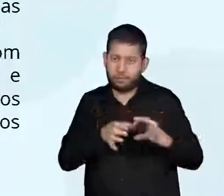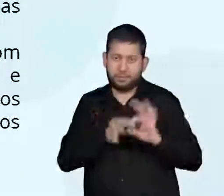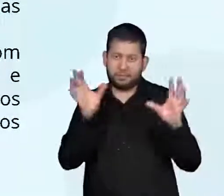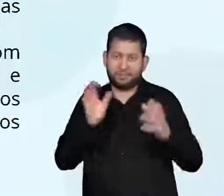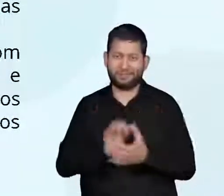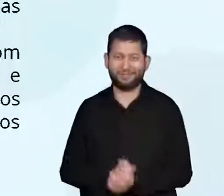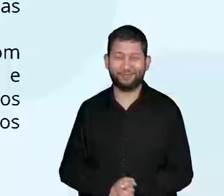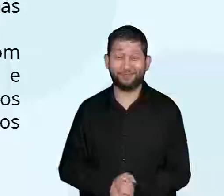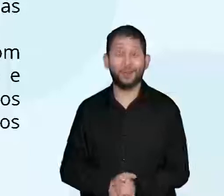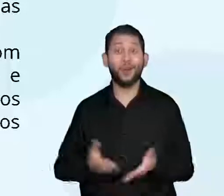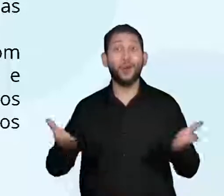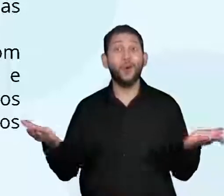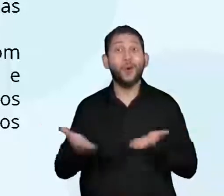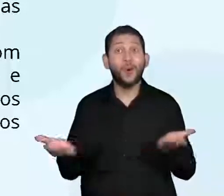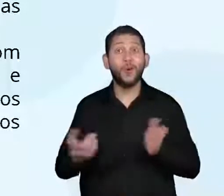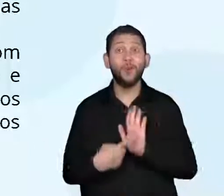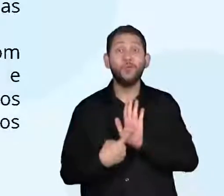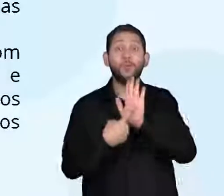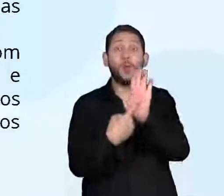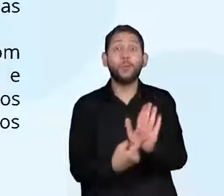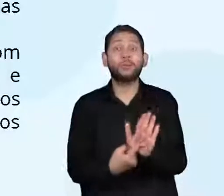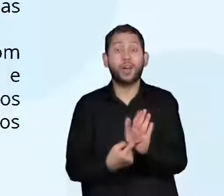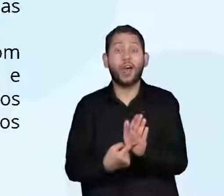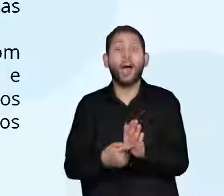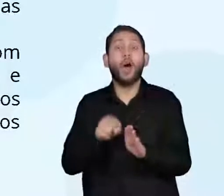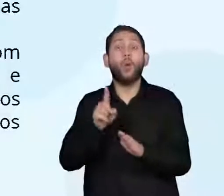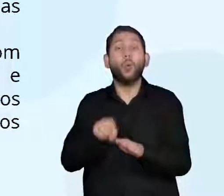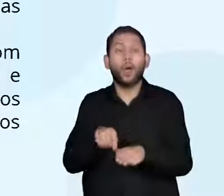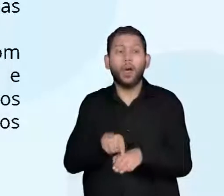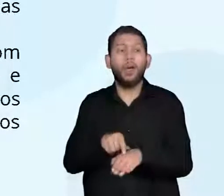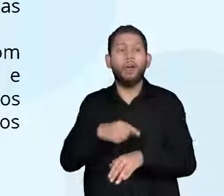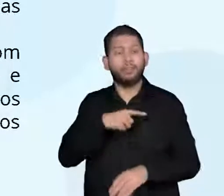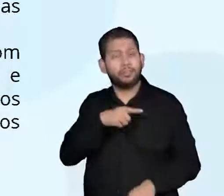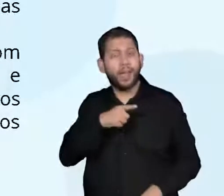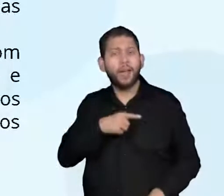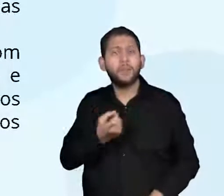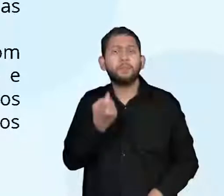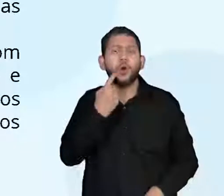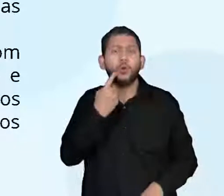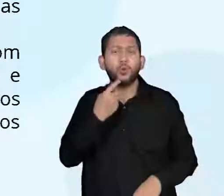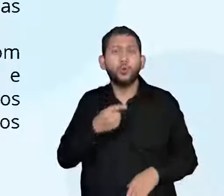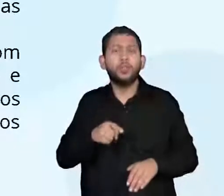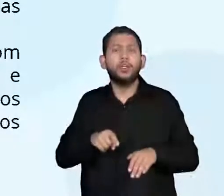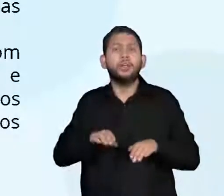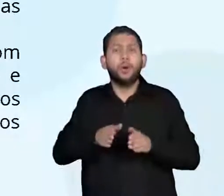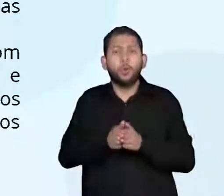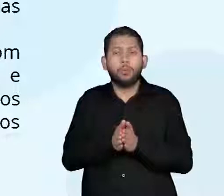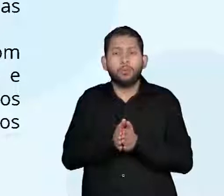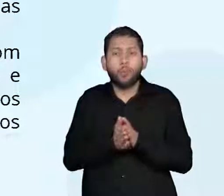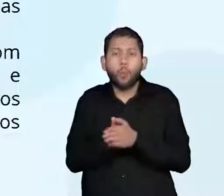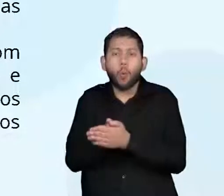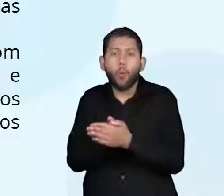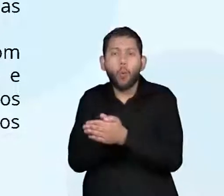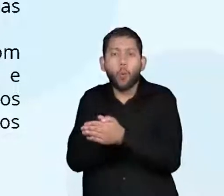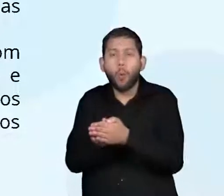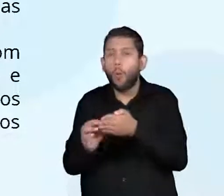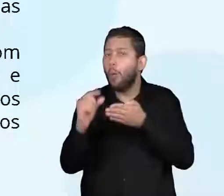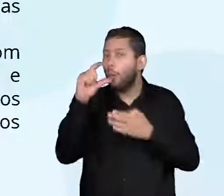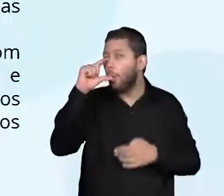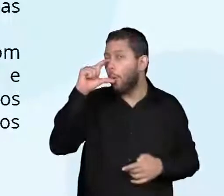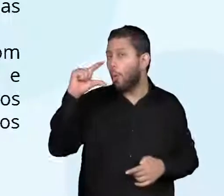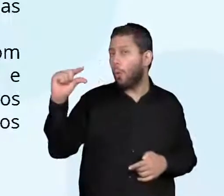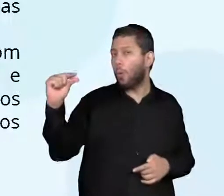Hoje nós iremos falar a respeito do boto cor-de-rosa.